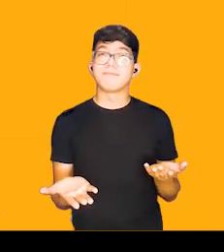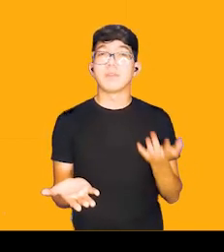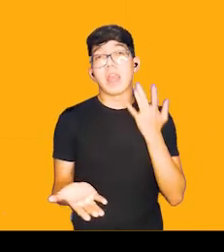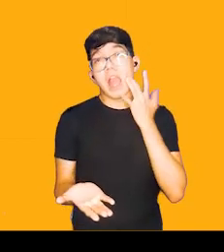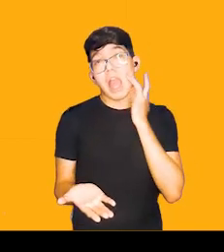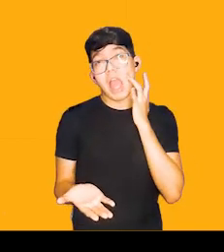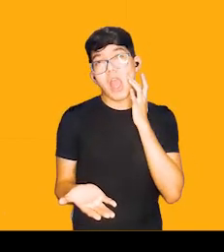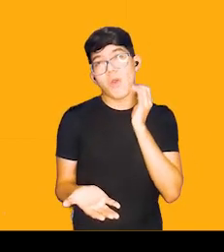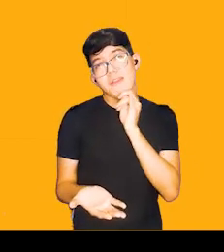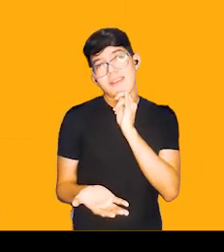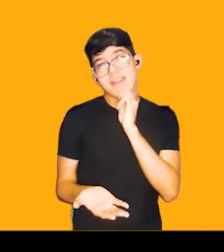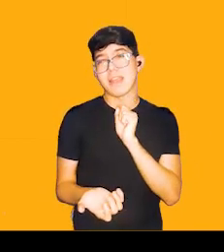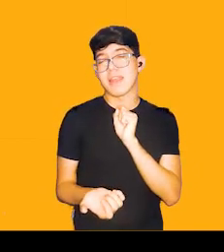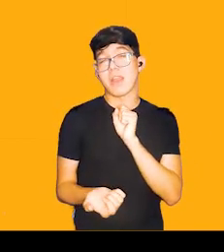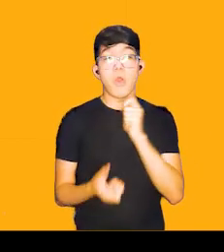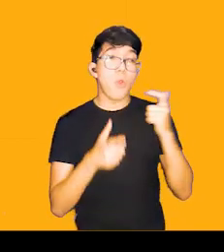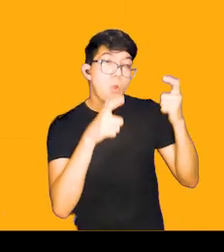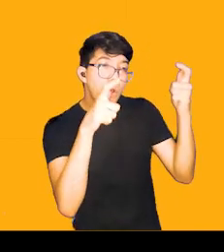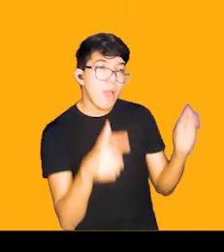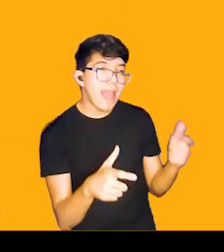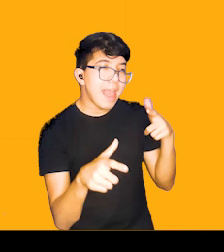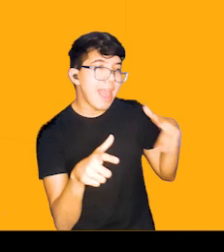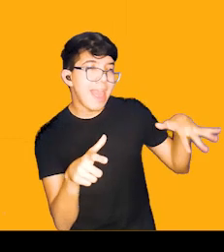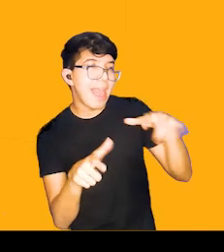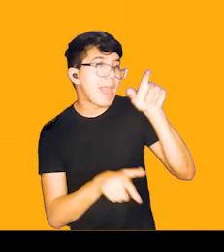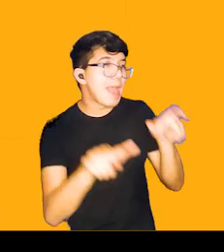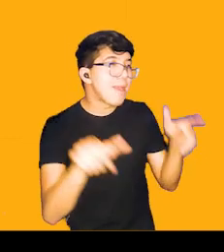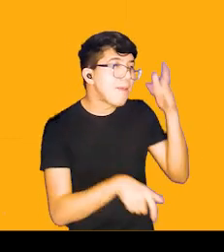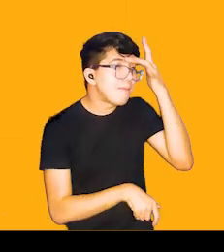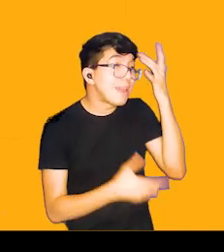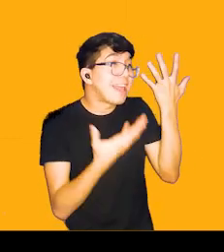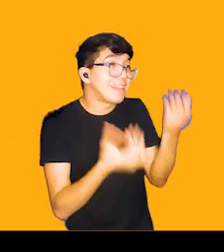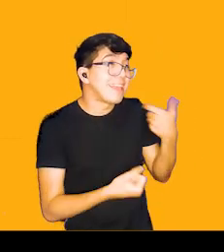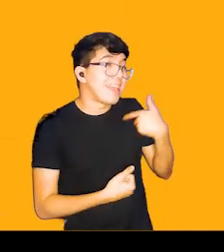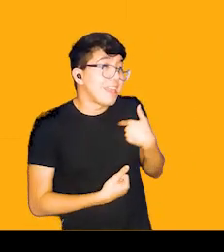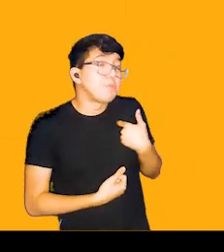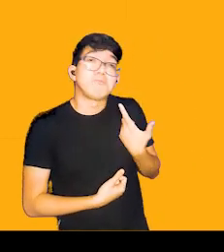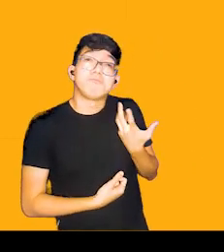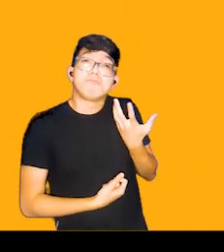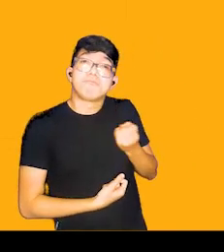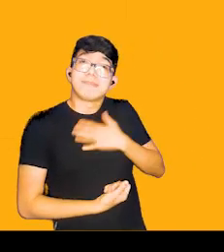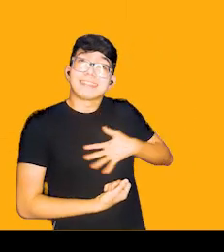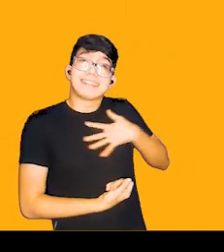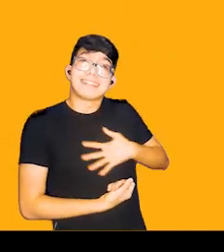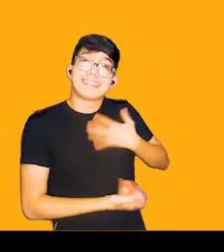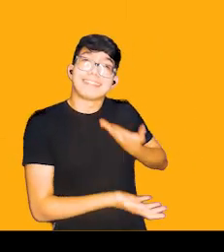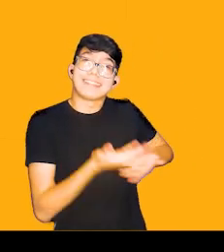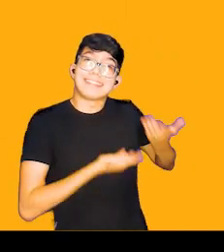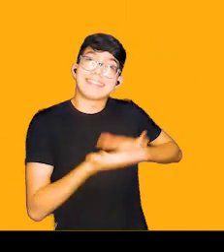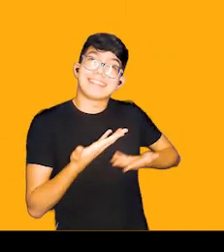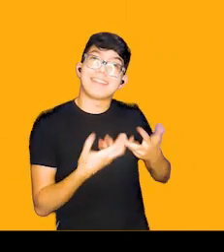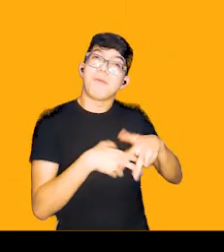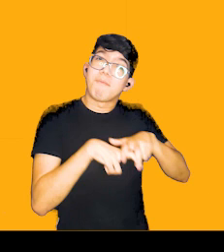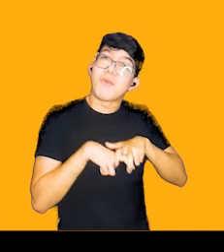acho que você gosta mais do lugar onde você é bem chegado, né? Bem abraçado,